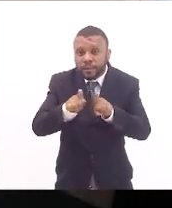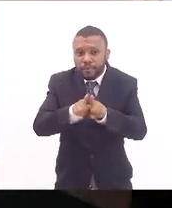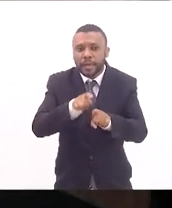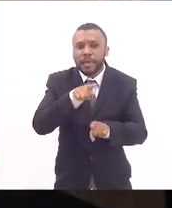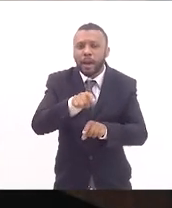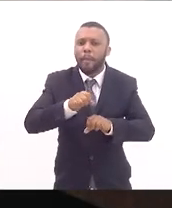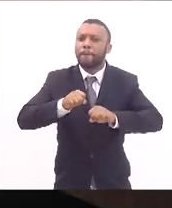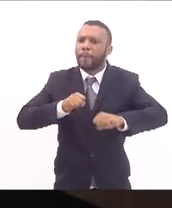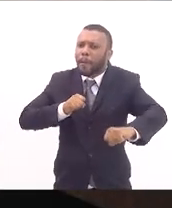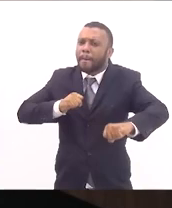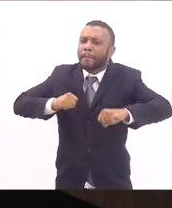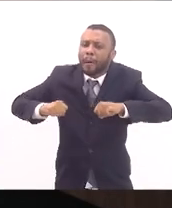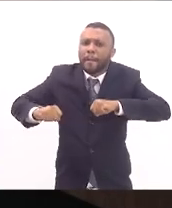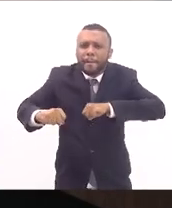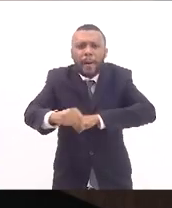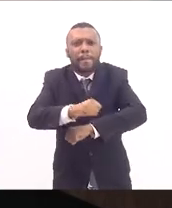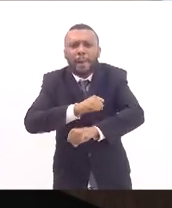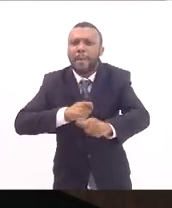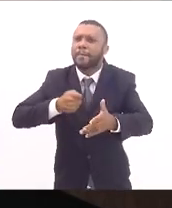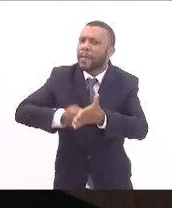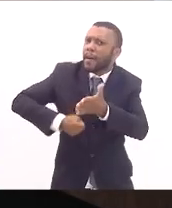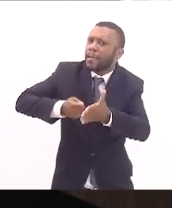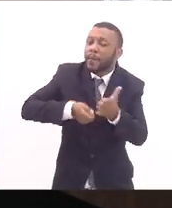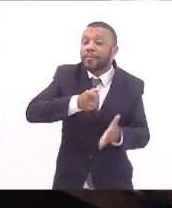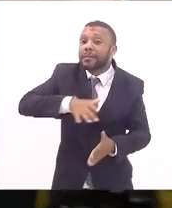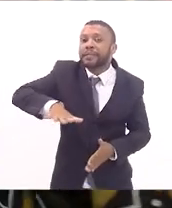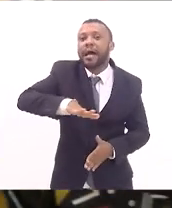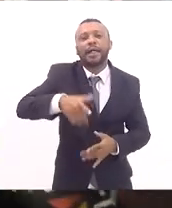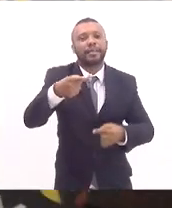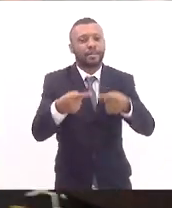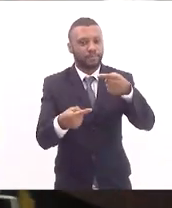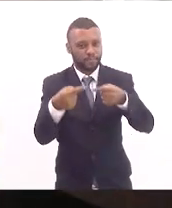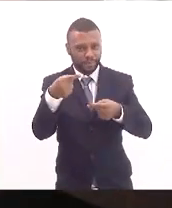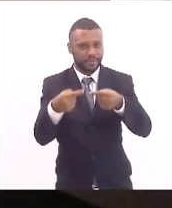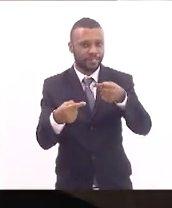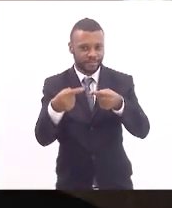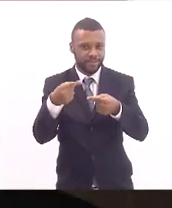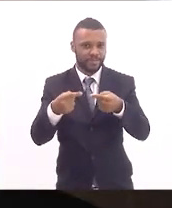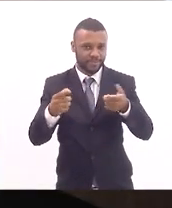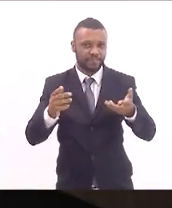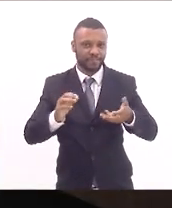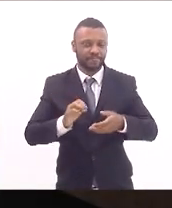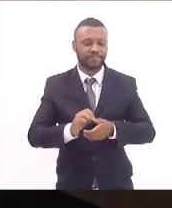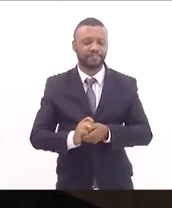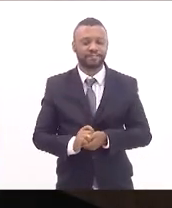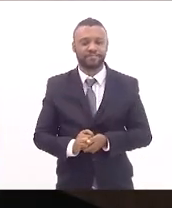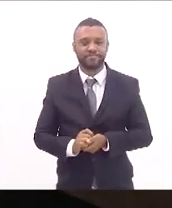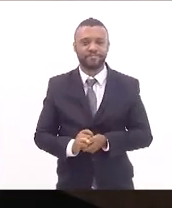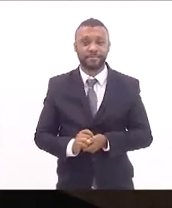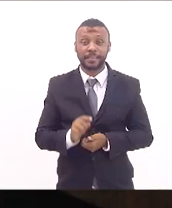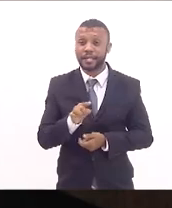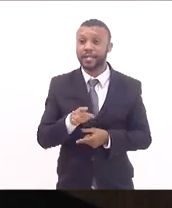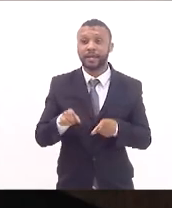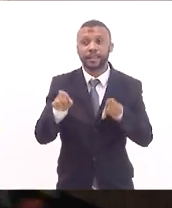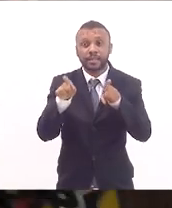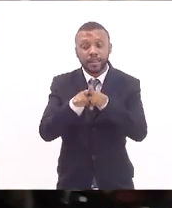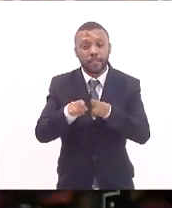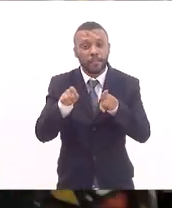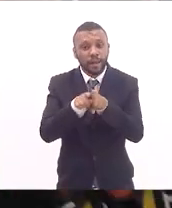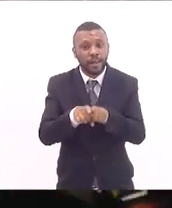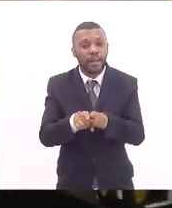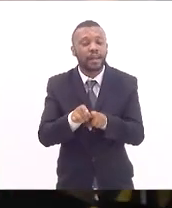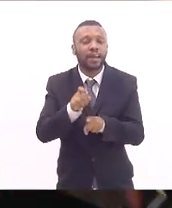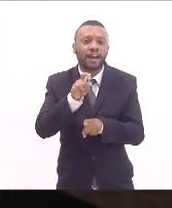militante antigo da política e ele também é como eu